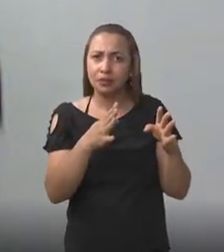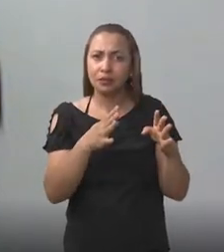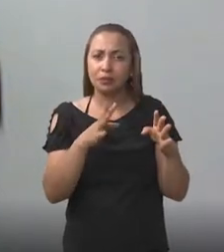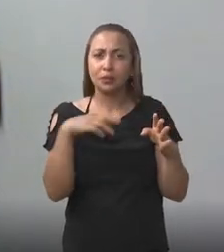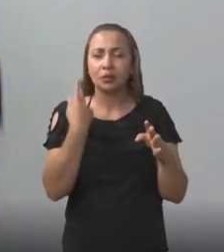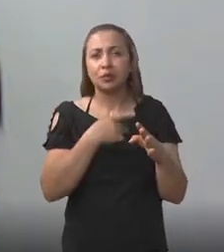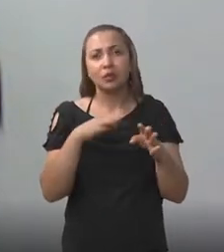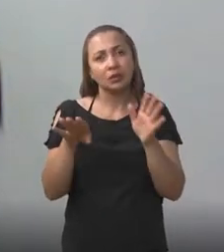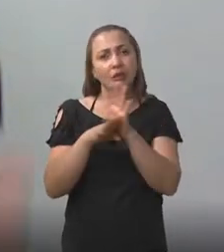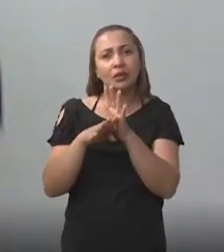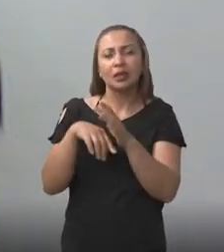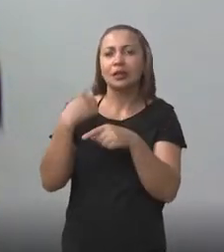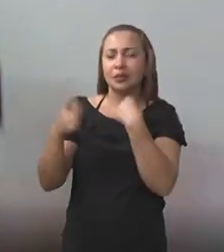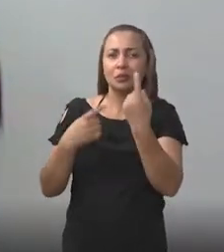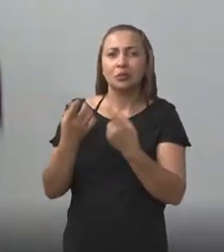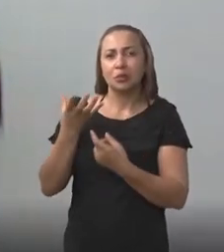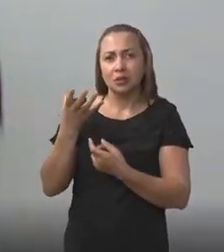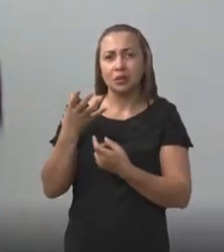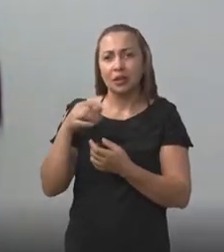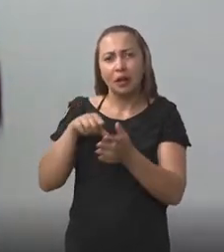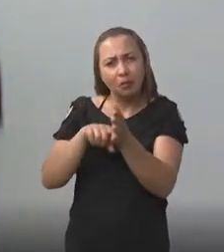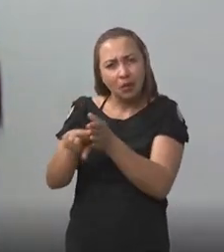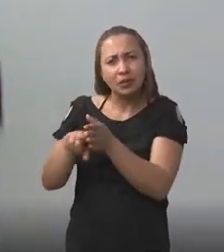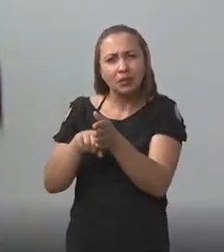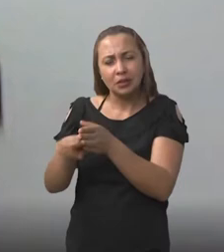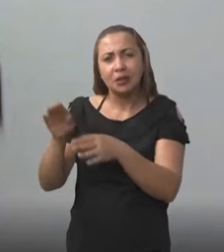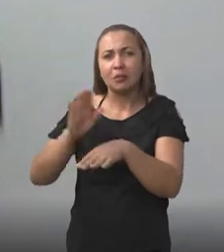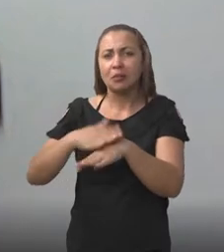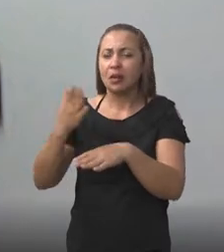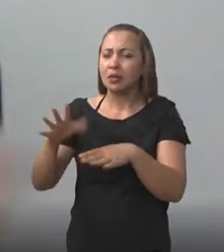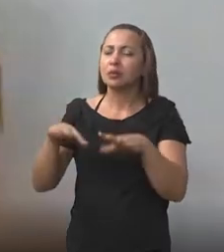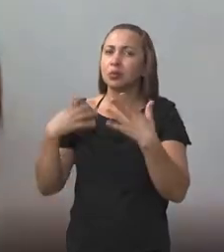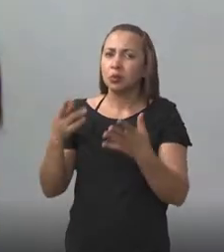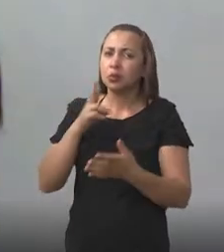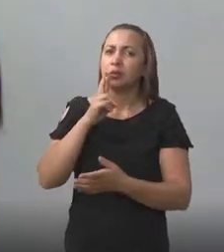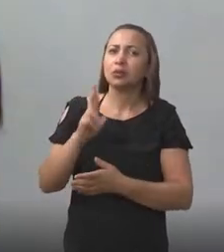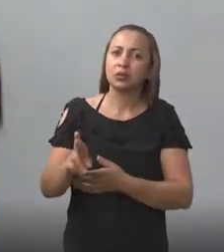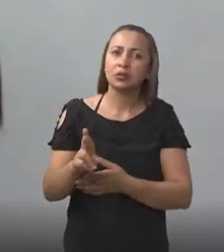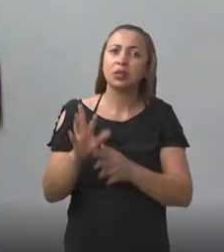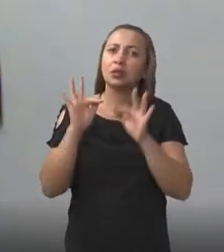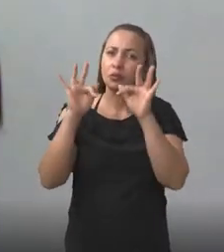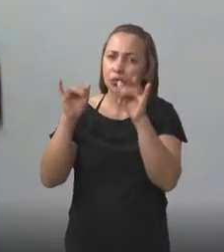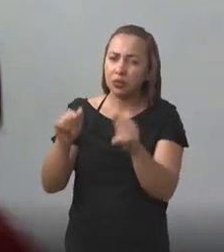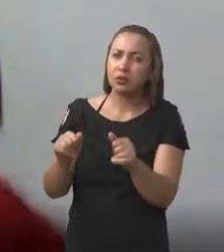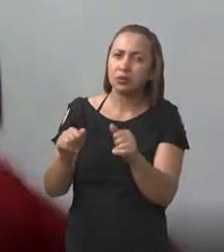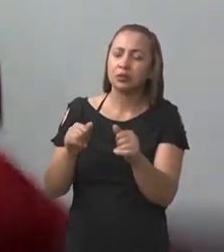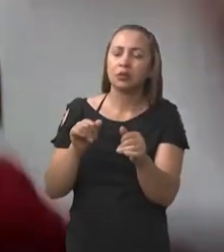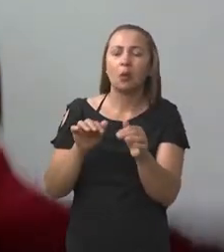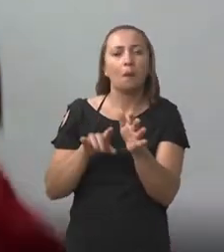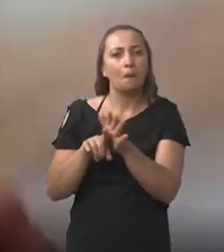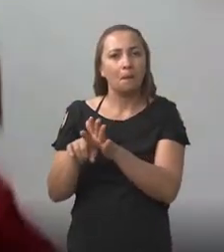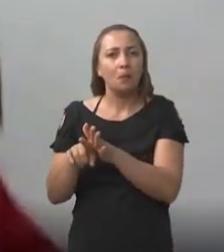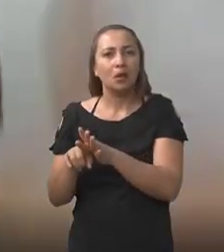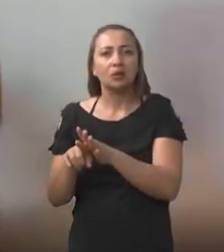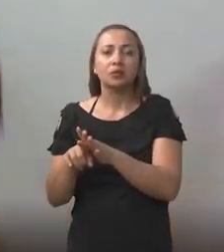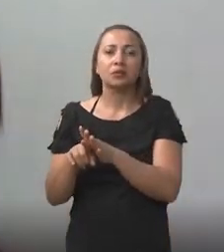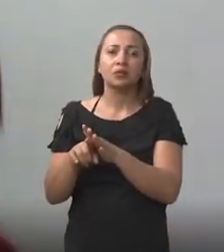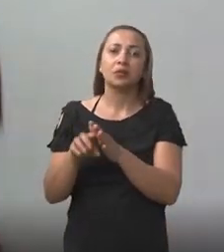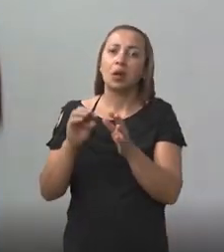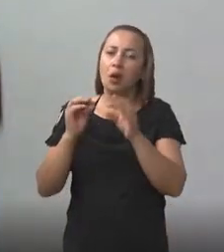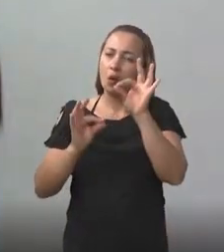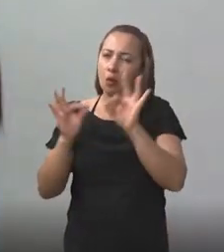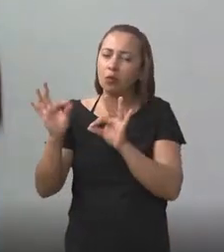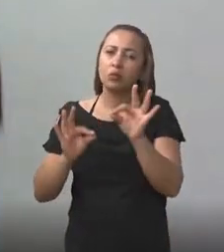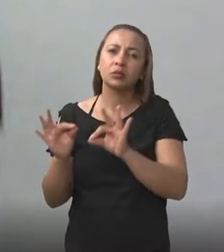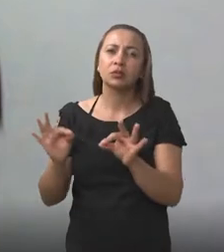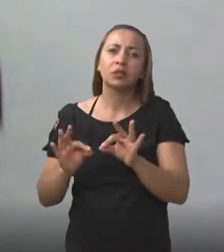chamou a atenção e a gente até pretende depois, né, investigar mais quando o resultado estiver no final da pesquisa, né, para ver se